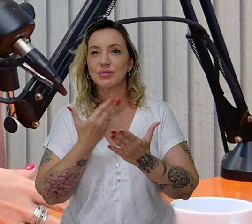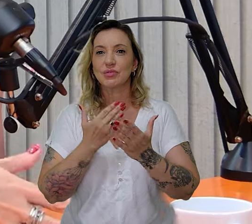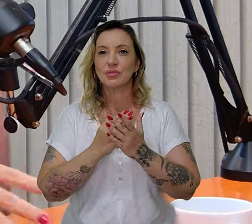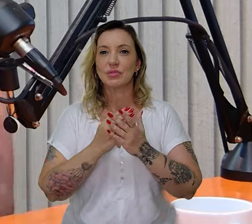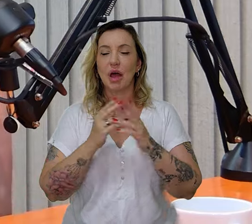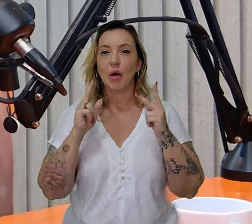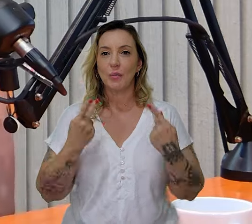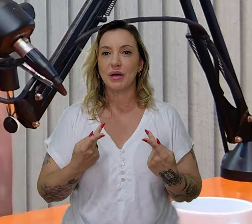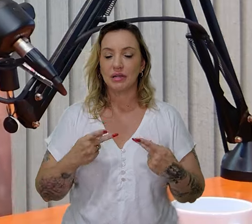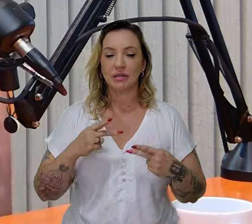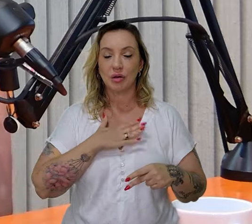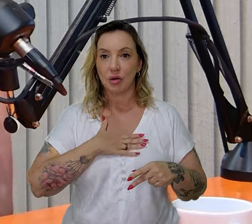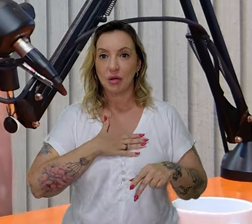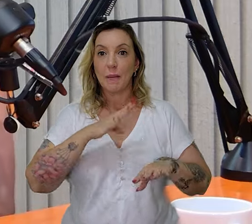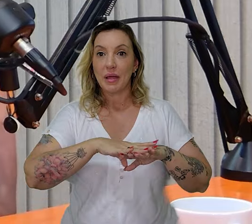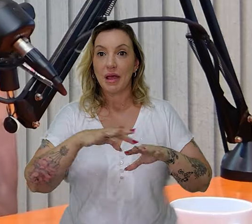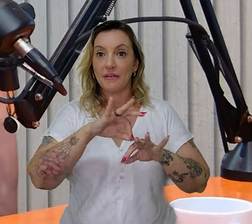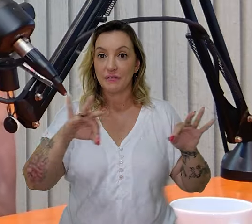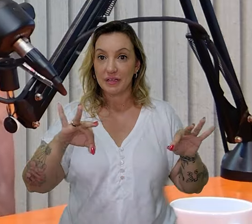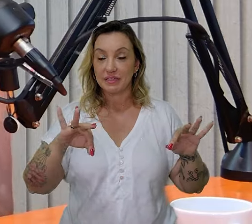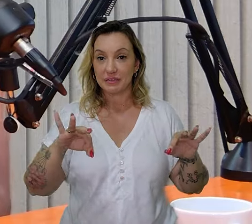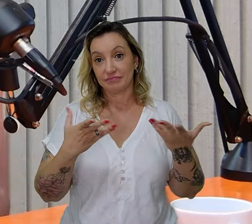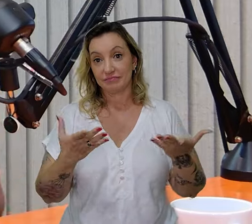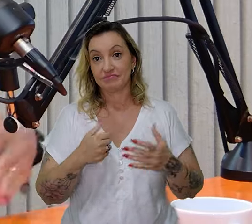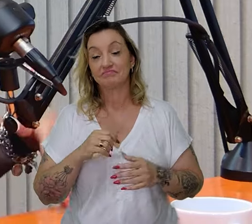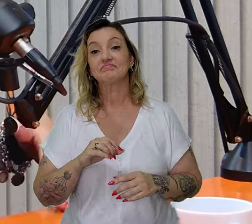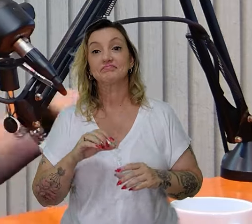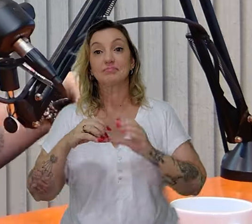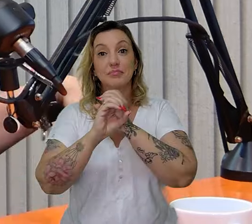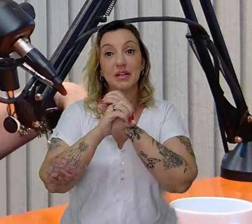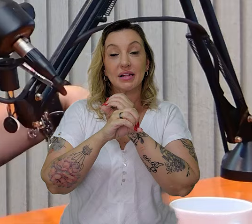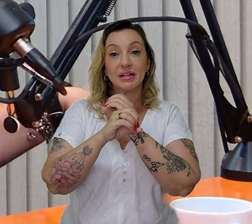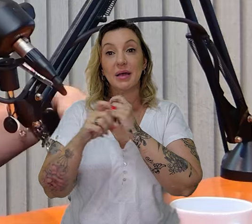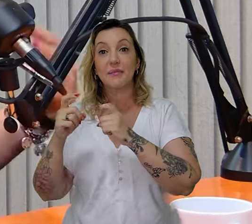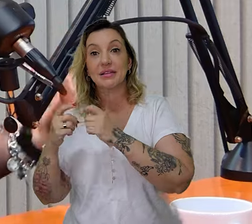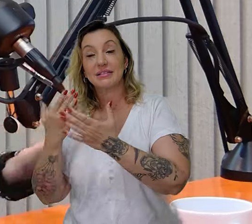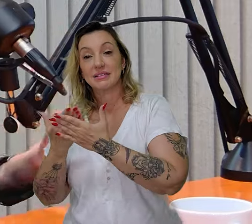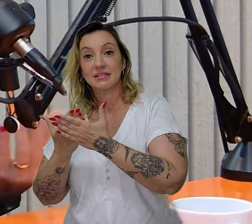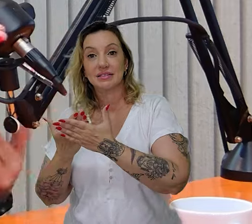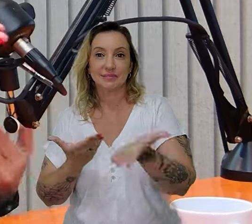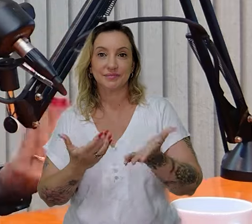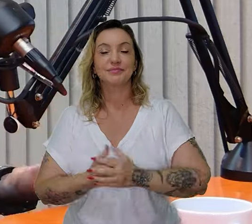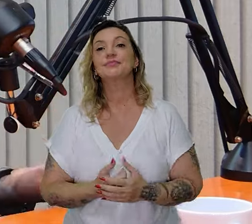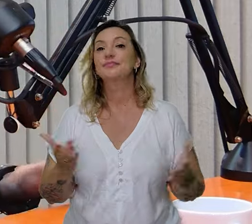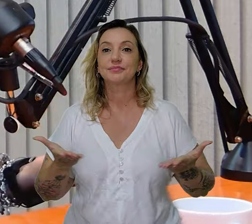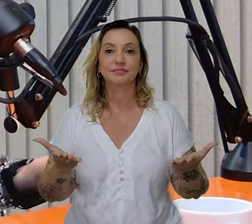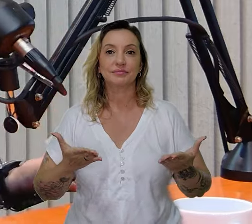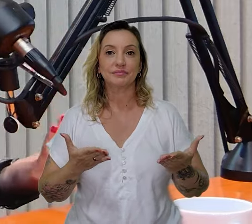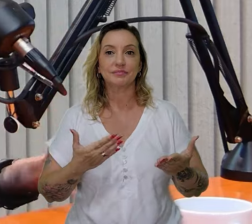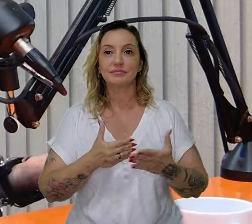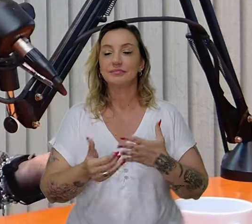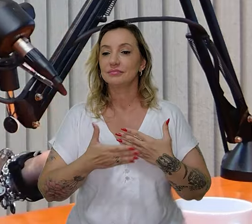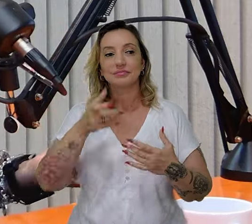humanas você gosta de matemática física vai fazer exatas né gosta de biologia vai fazer medicina e hoje gente é